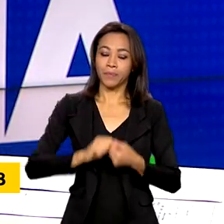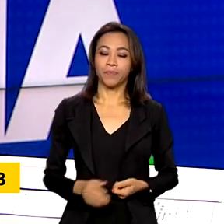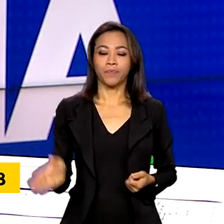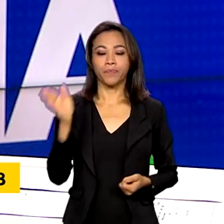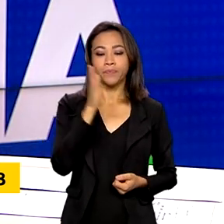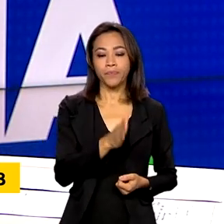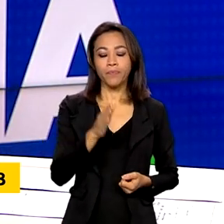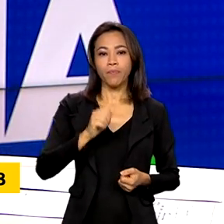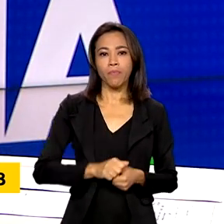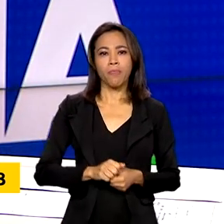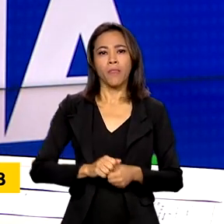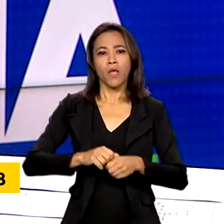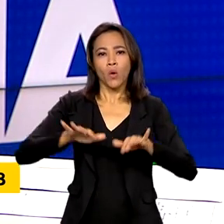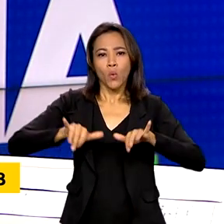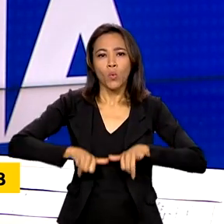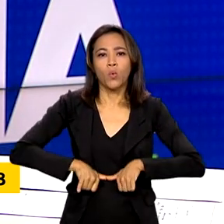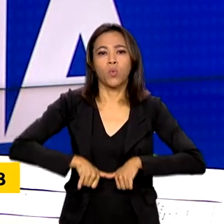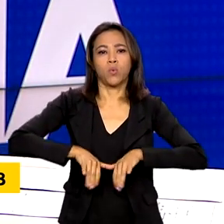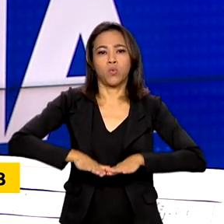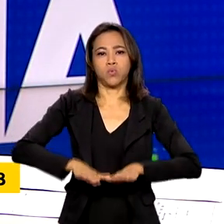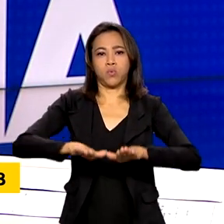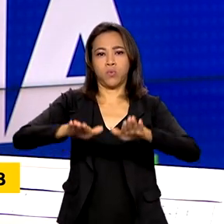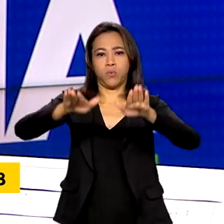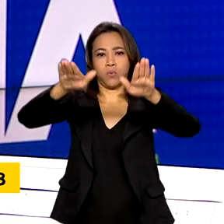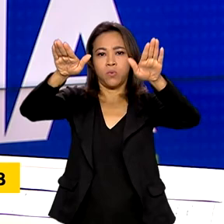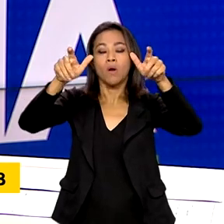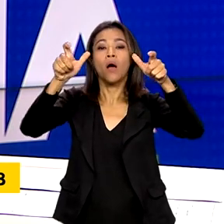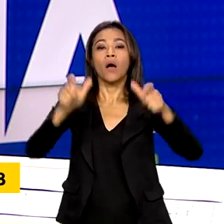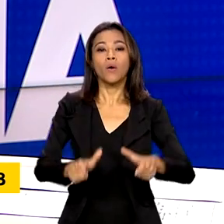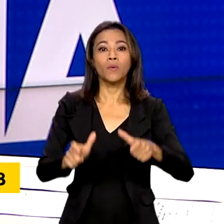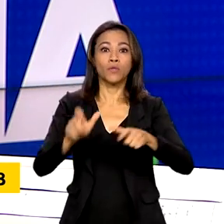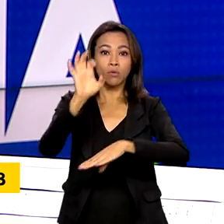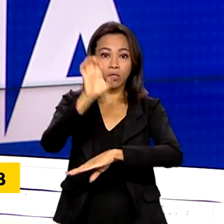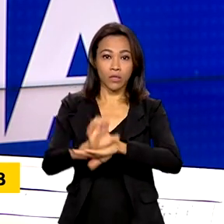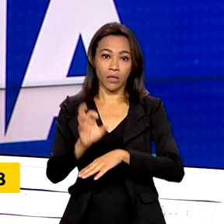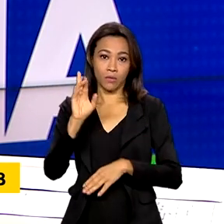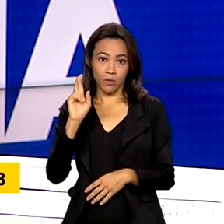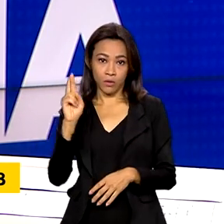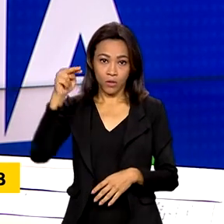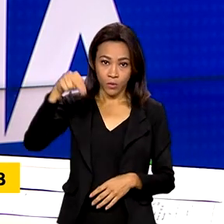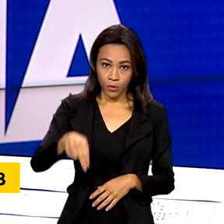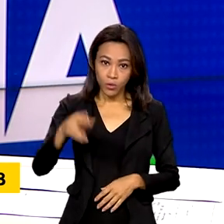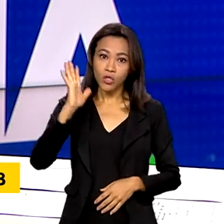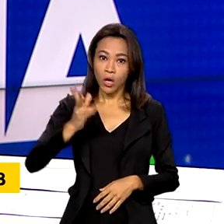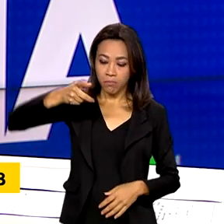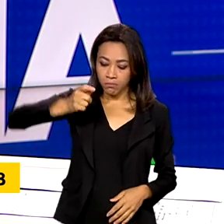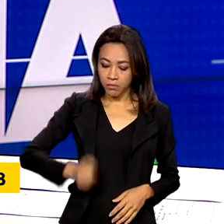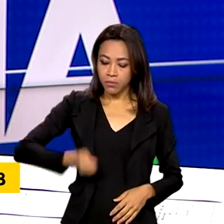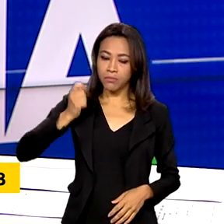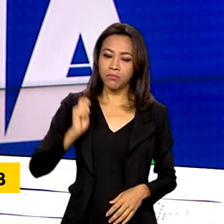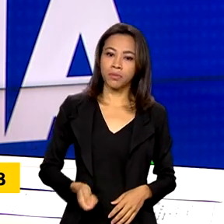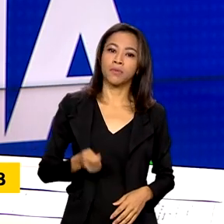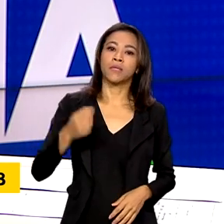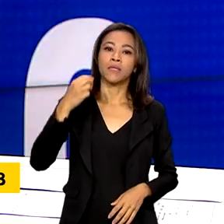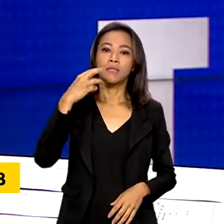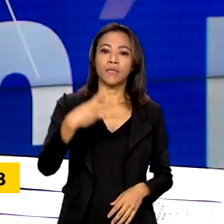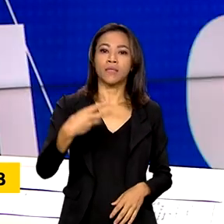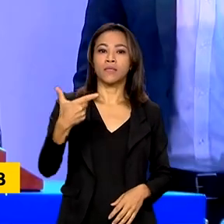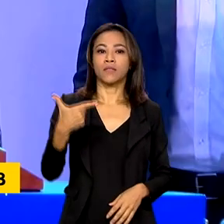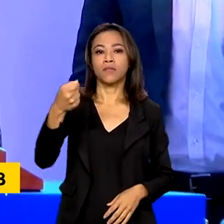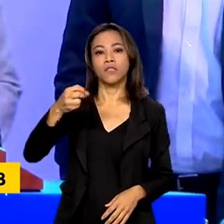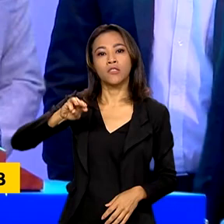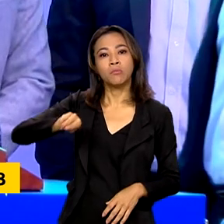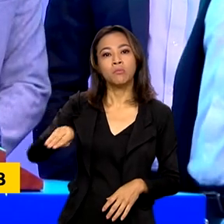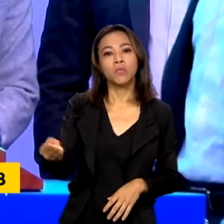O aeroporto de São Gonçalo do Amarante, no Rio Grande do Norte, foi arrematado por 320 milhões de reais.